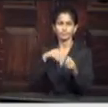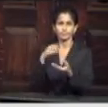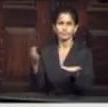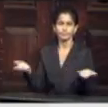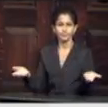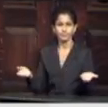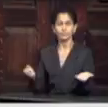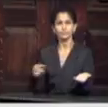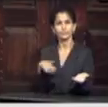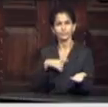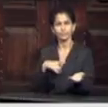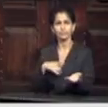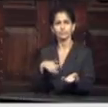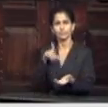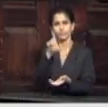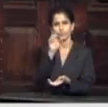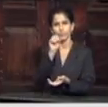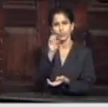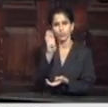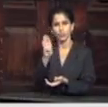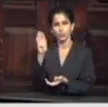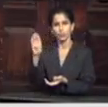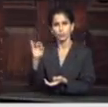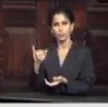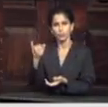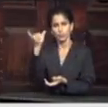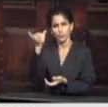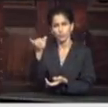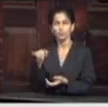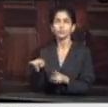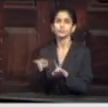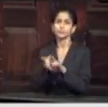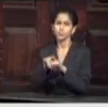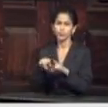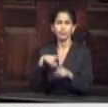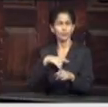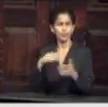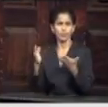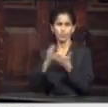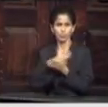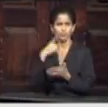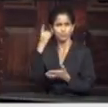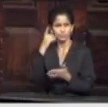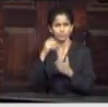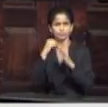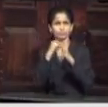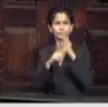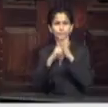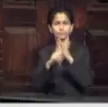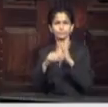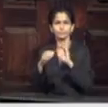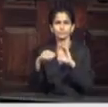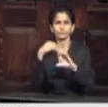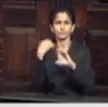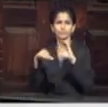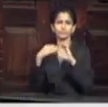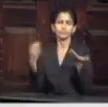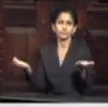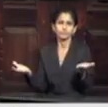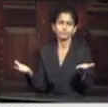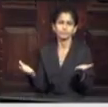porque esse lobby é também feito por parte de deputados que são empresários de comunicação. Tem deputado aqui que devia se dar por impedido de